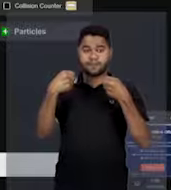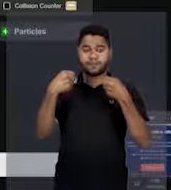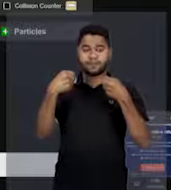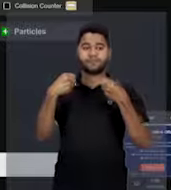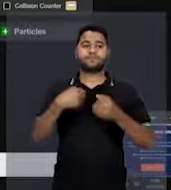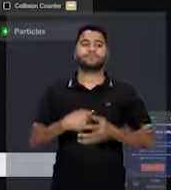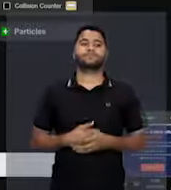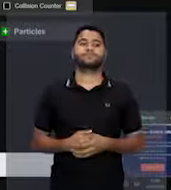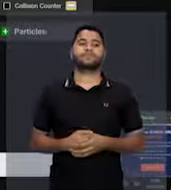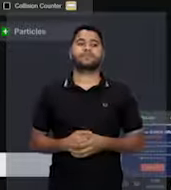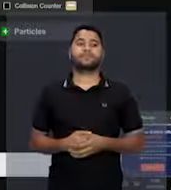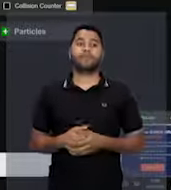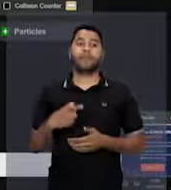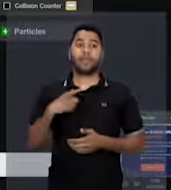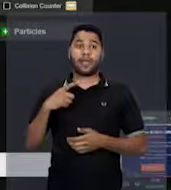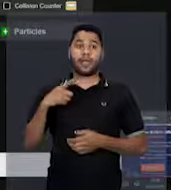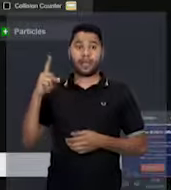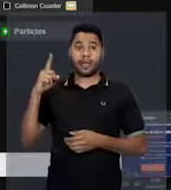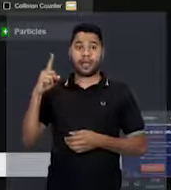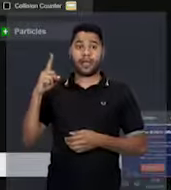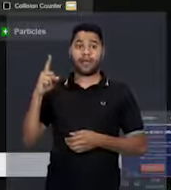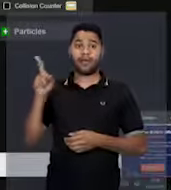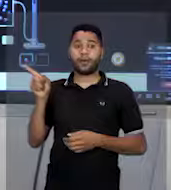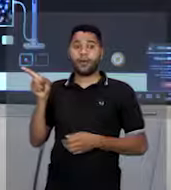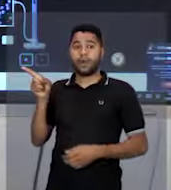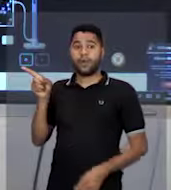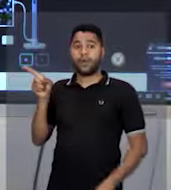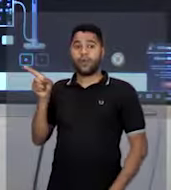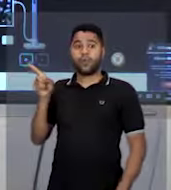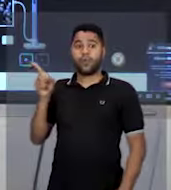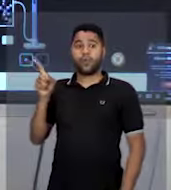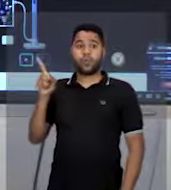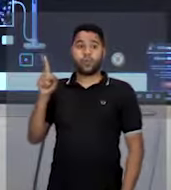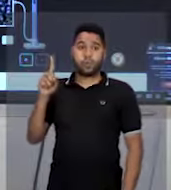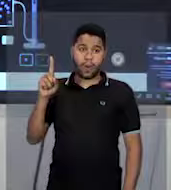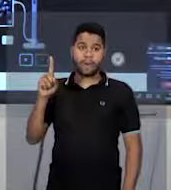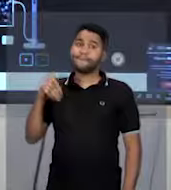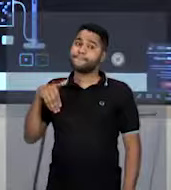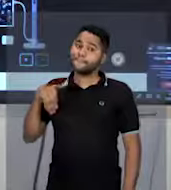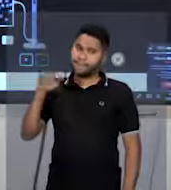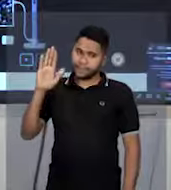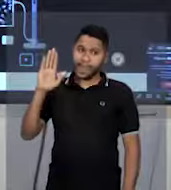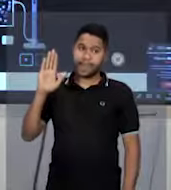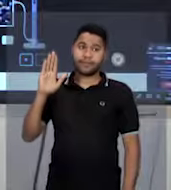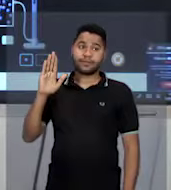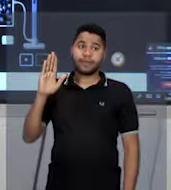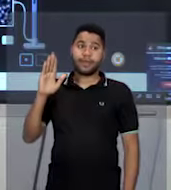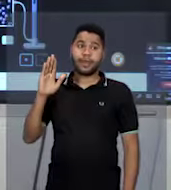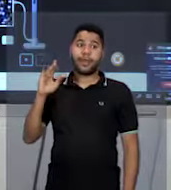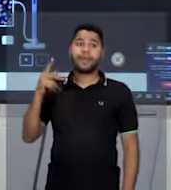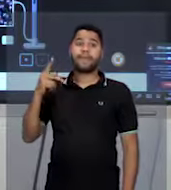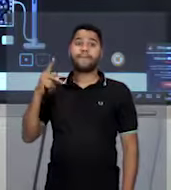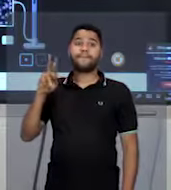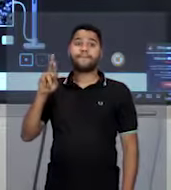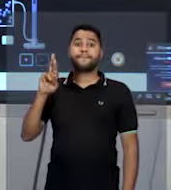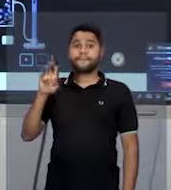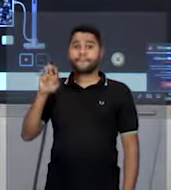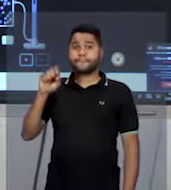perdão, eu vou ter um aumento dessa pressão. O que eu estou descobrindo aqui? Que a pressão, ela